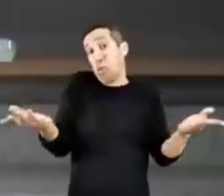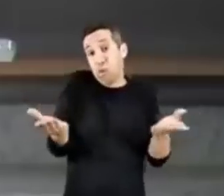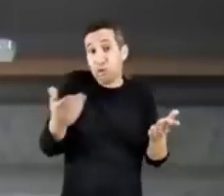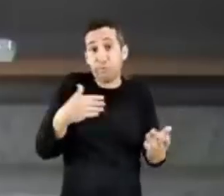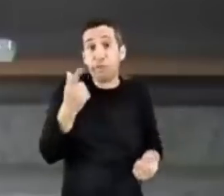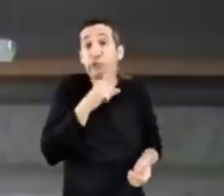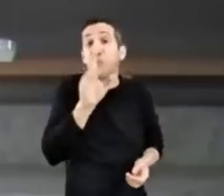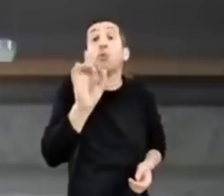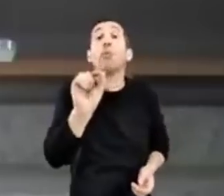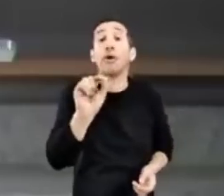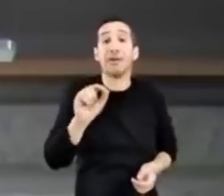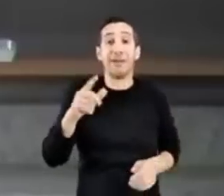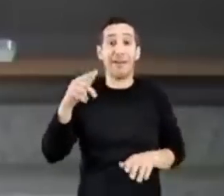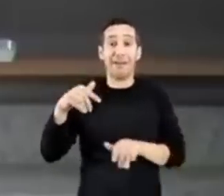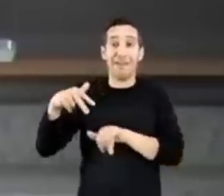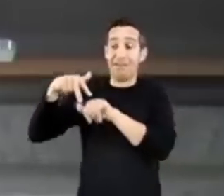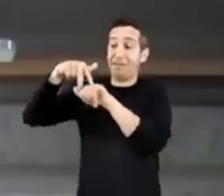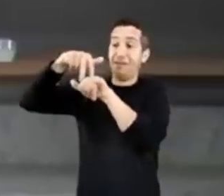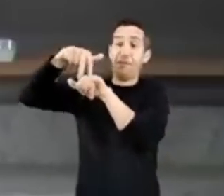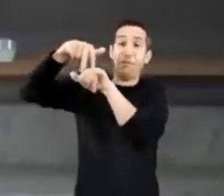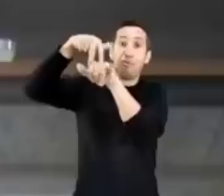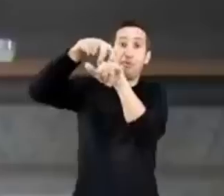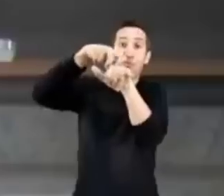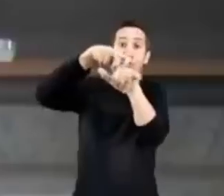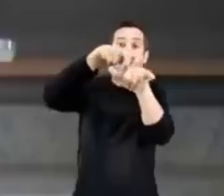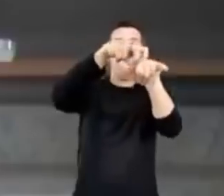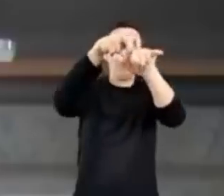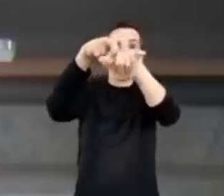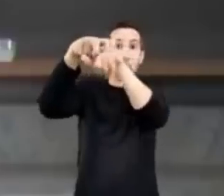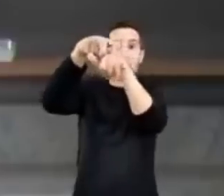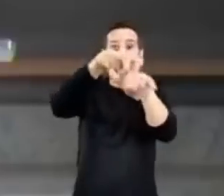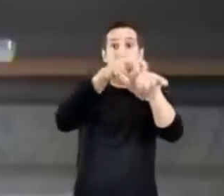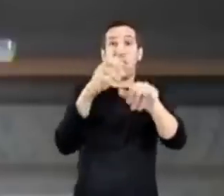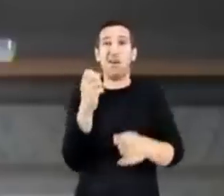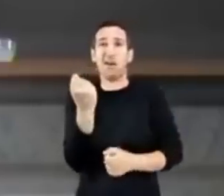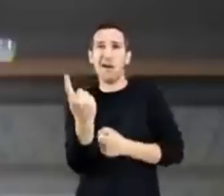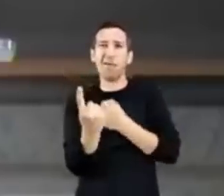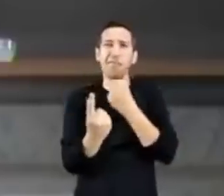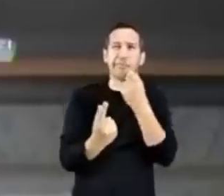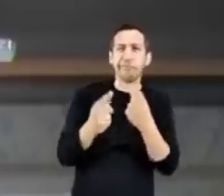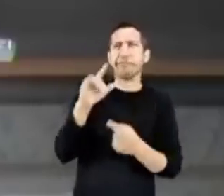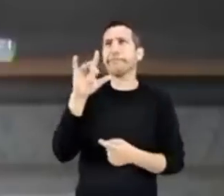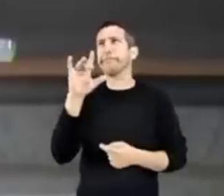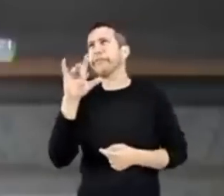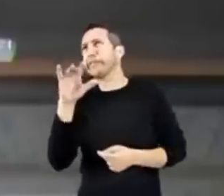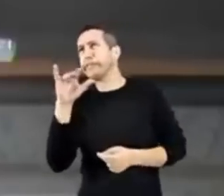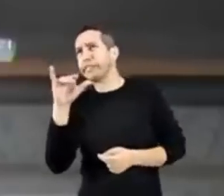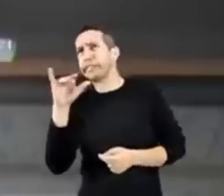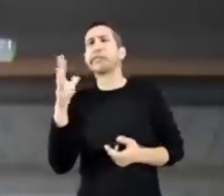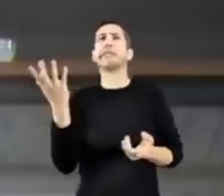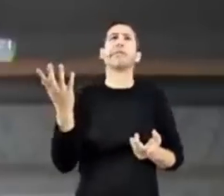e eu não aí Alguns conseguem alguns cientistas alguns aí a